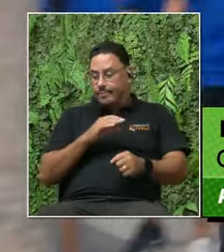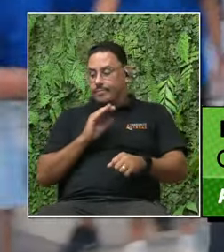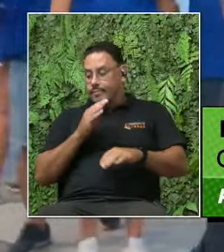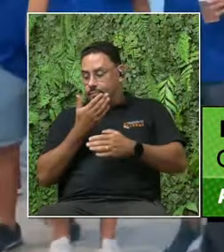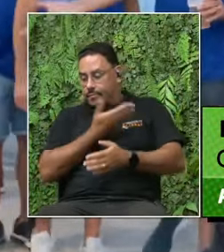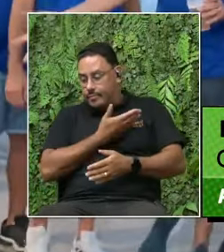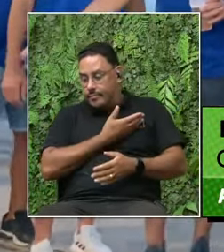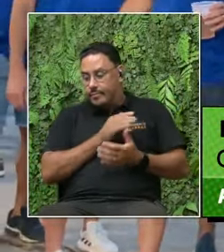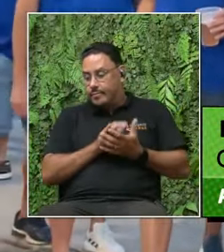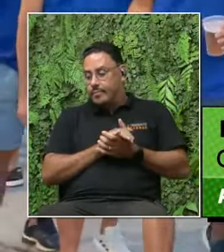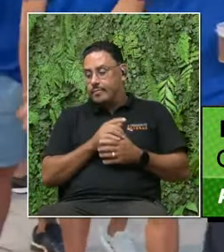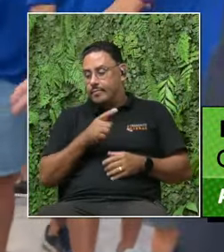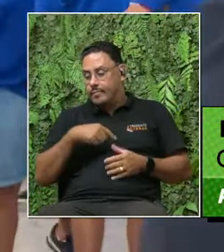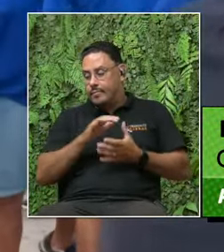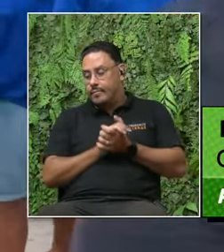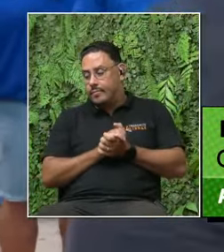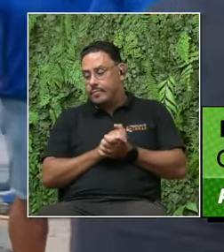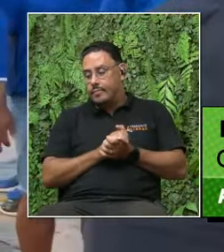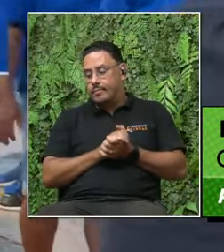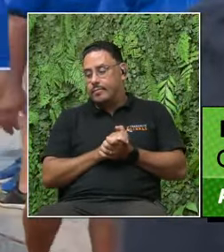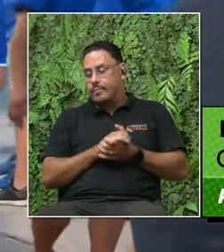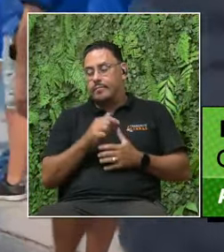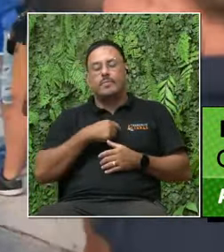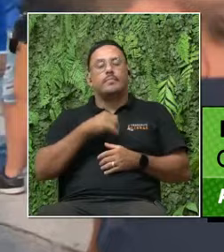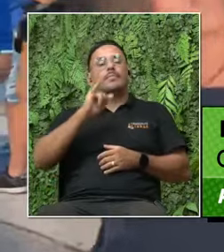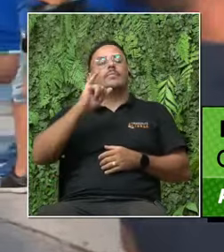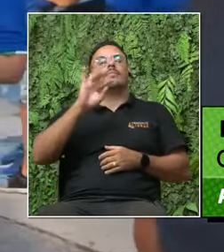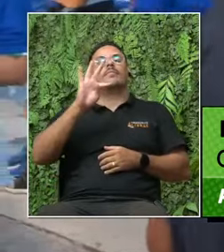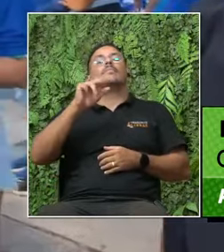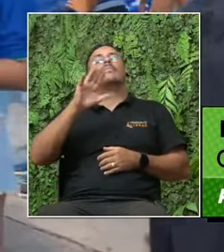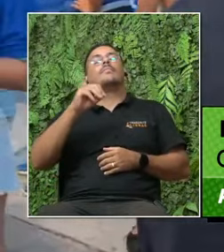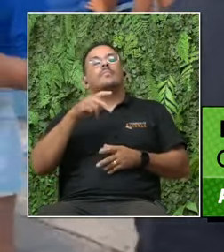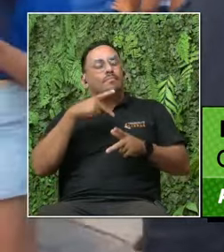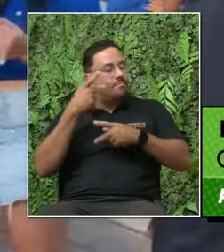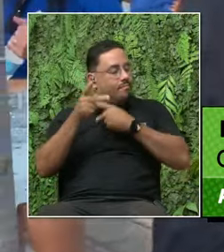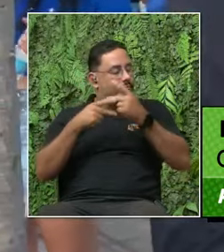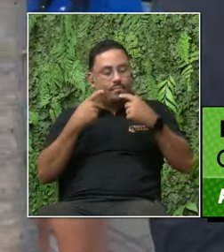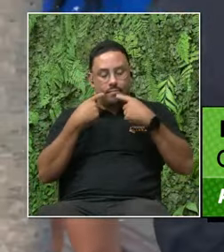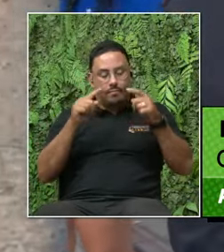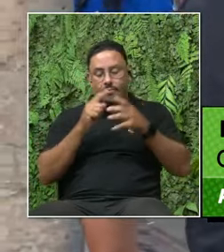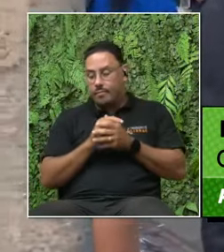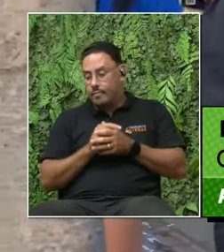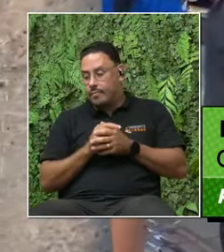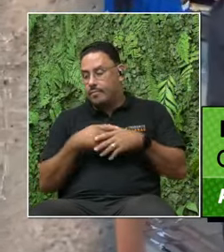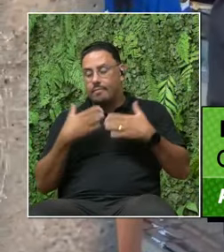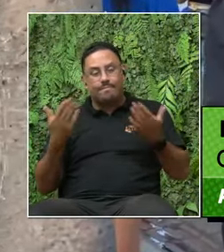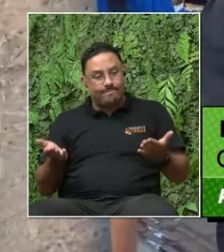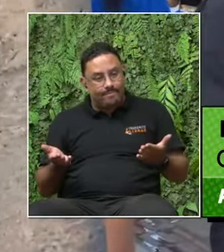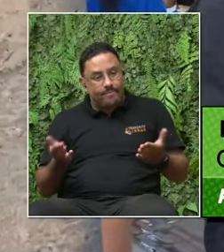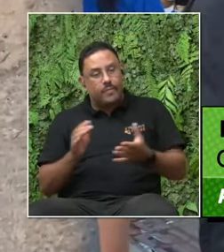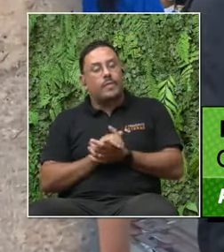meu amigo como é que é seu nome é Vamos lá gente meu nome é dele tá Solte a tua voz aqui meu amigo